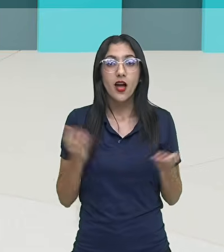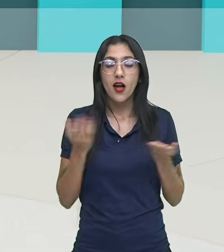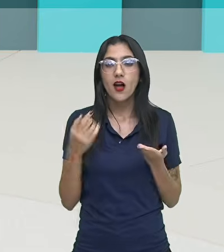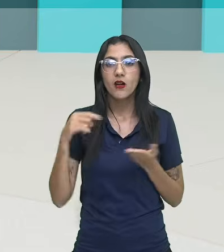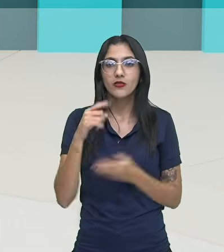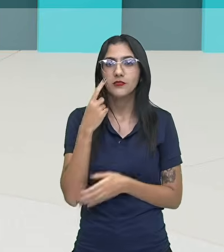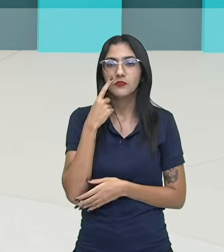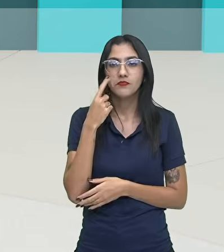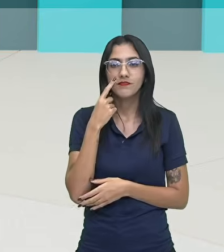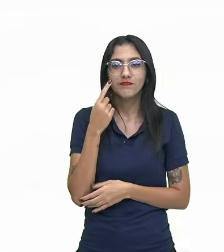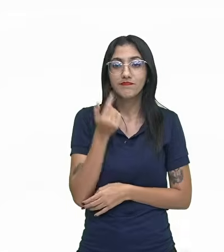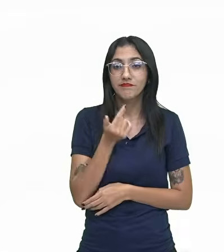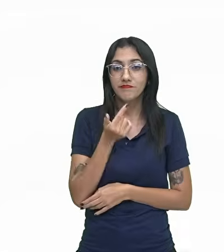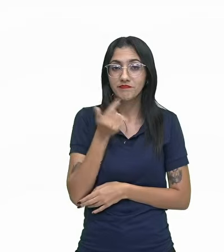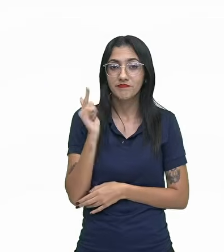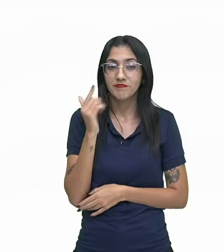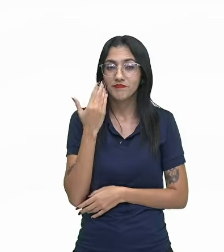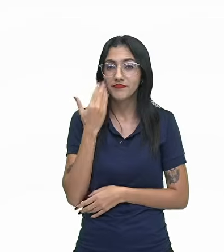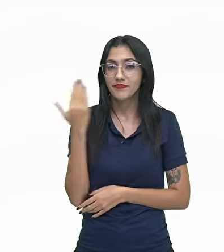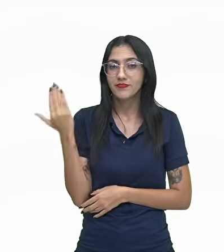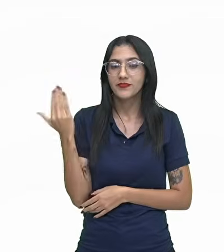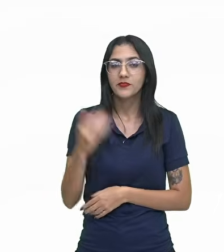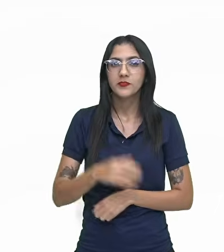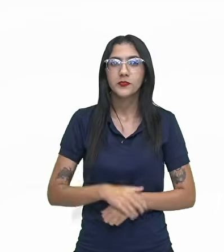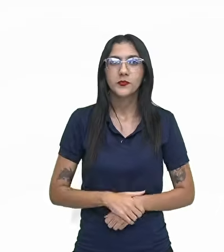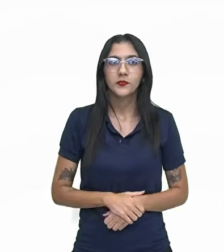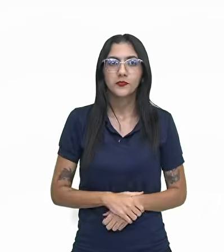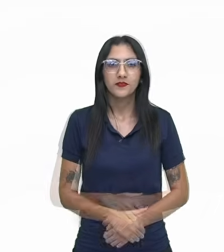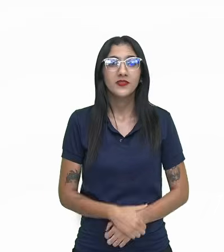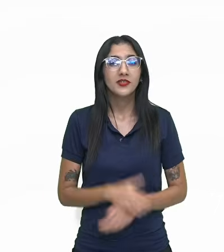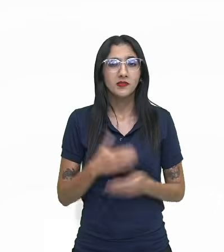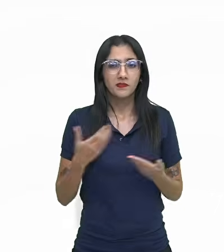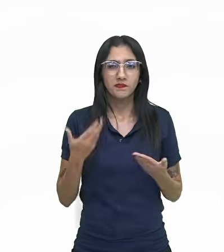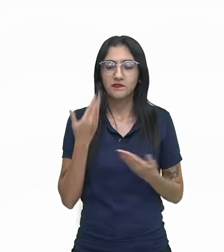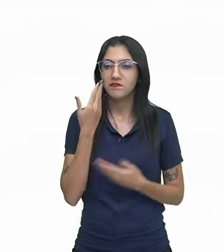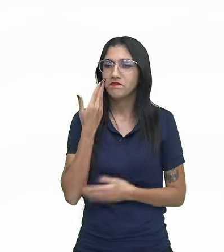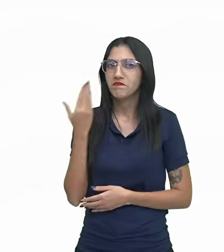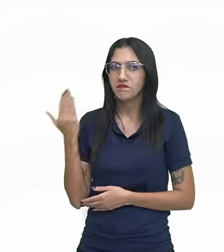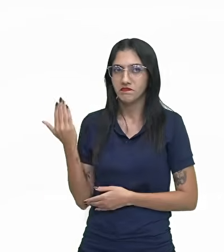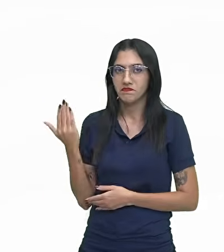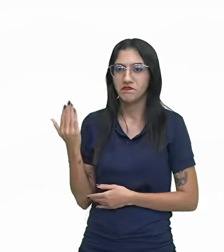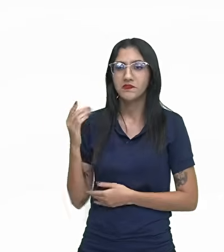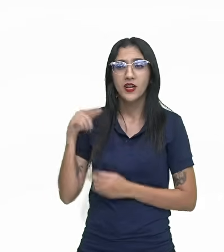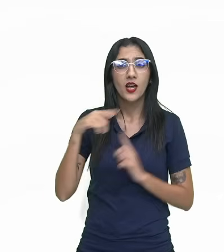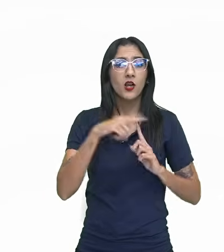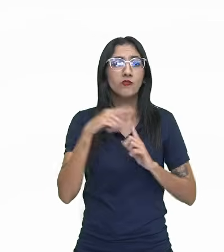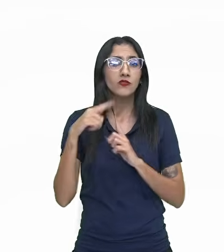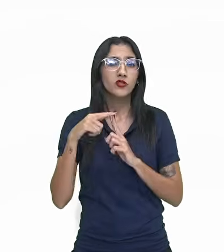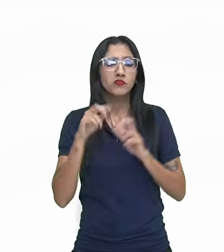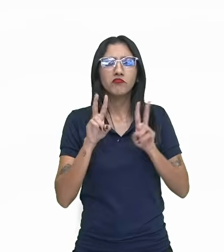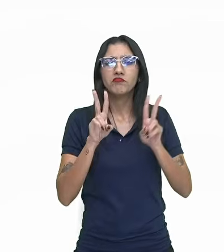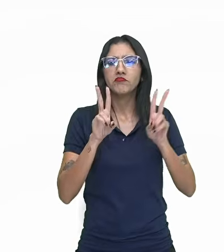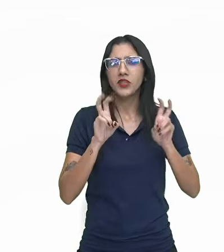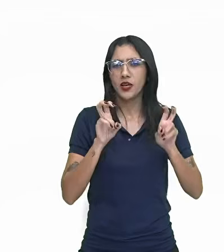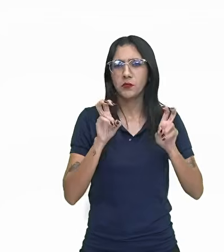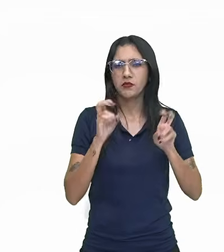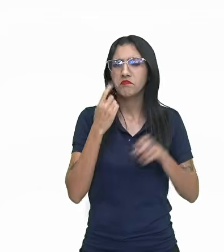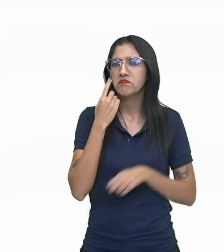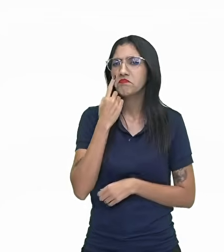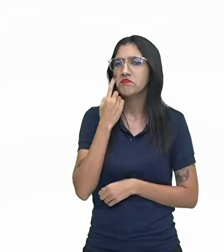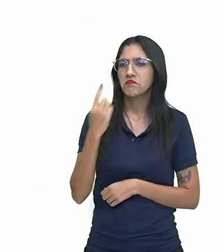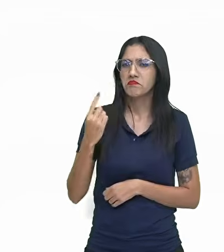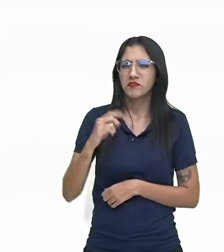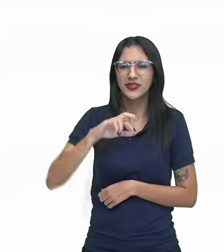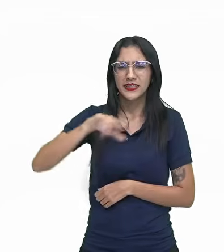comigo o próximo momento aí. Então, nós temos um texto aí, não é um título, na verdade, dizendo assim: